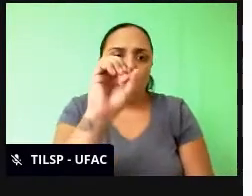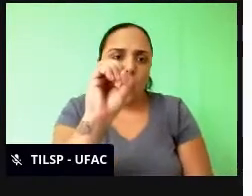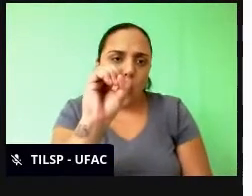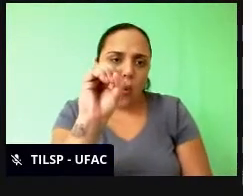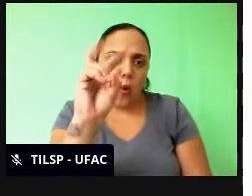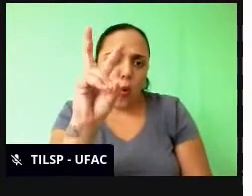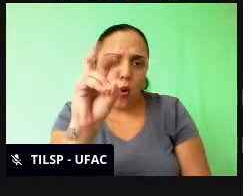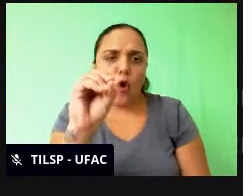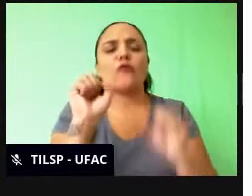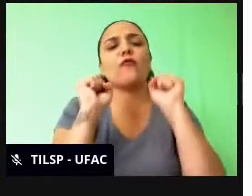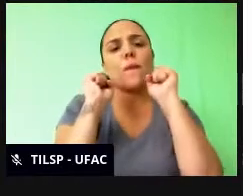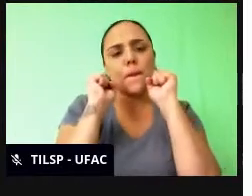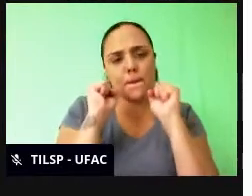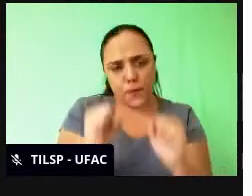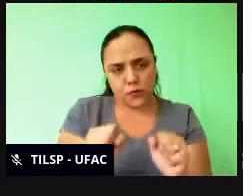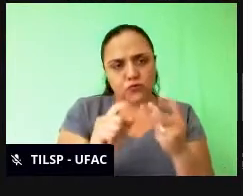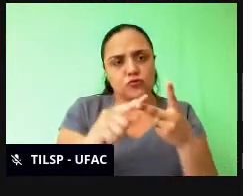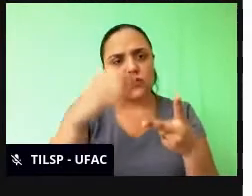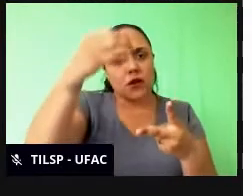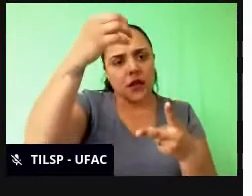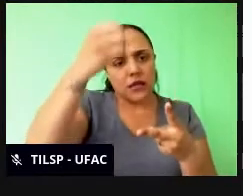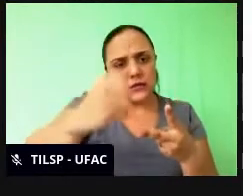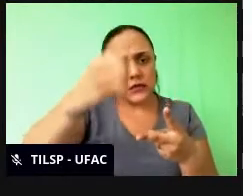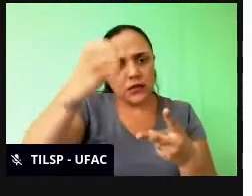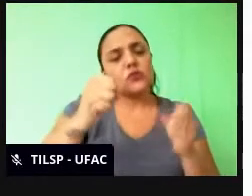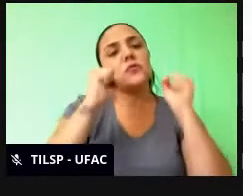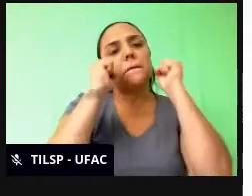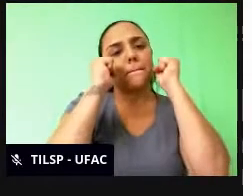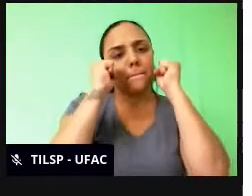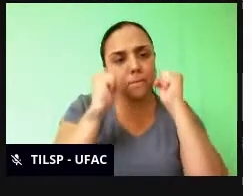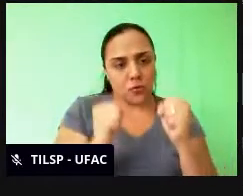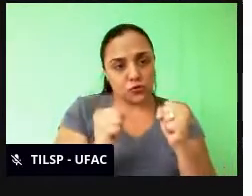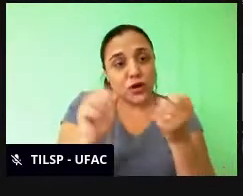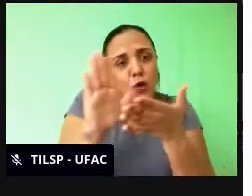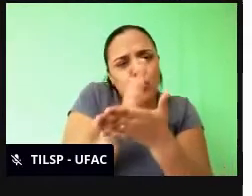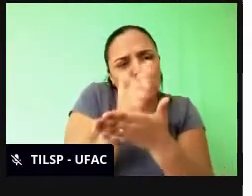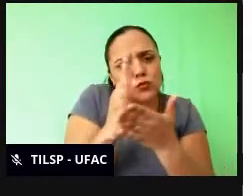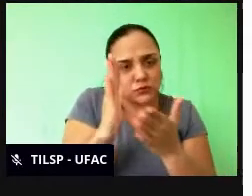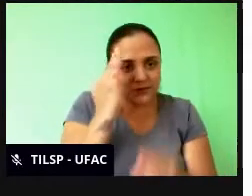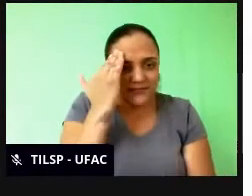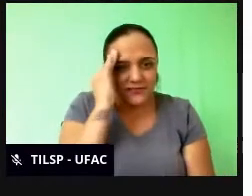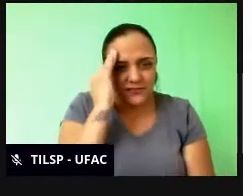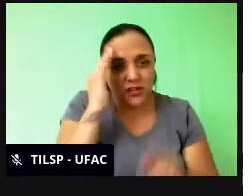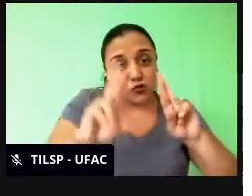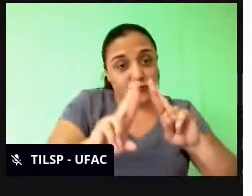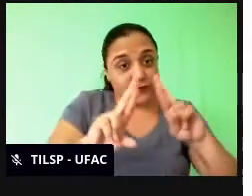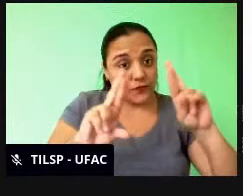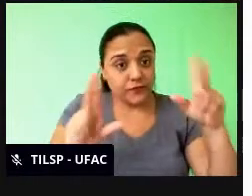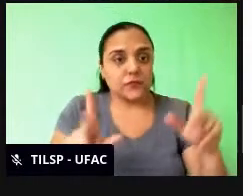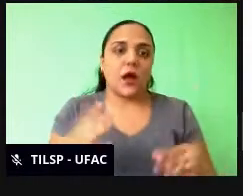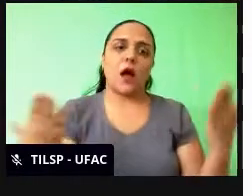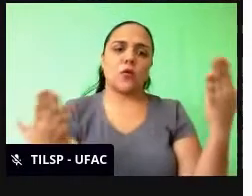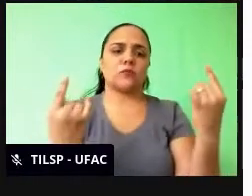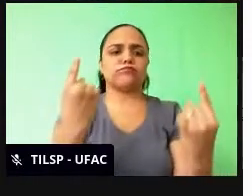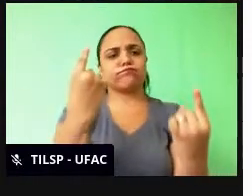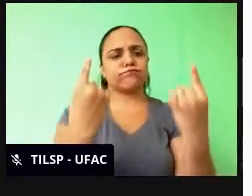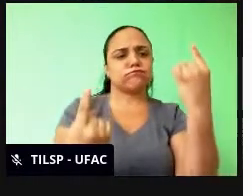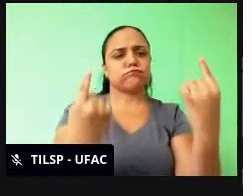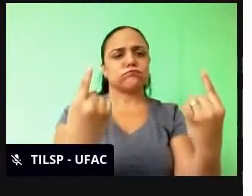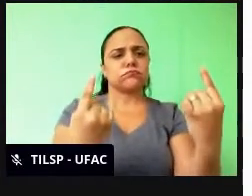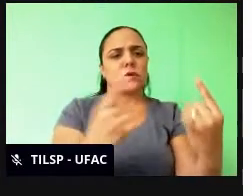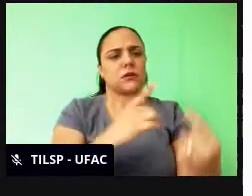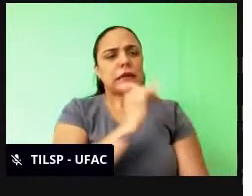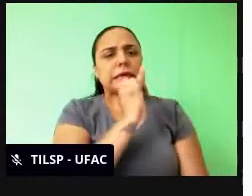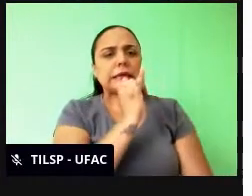ovos, o leite e os derivados, os laticínios. Então, eles compararam esses indivíduos, todos, assim, pensando em